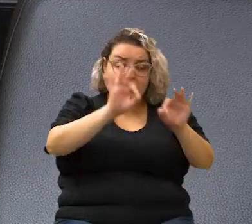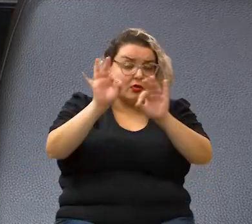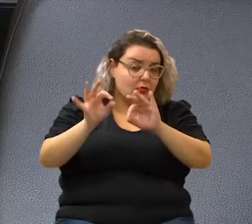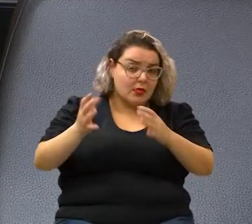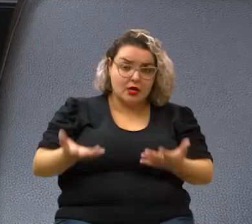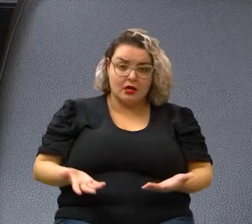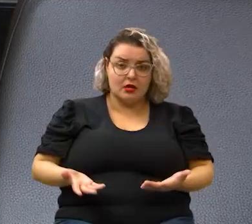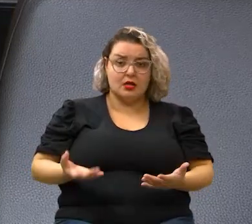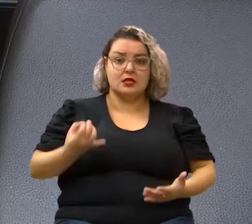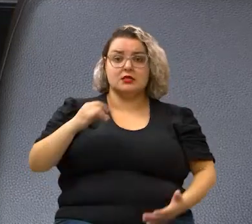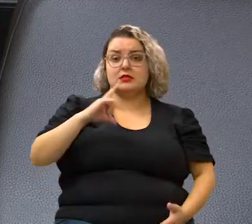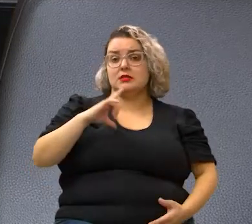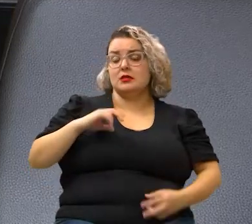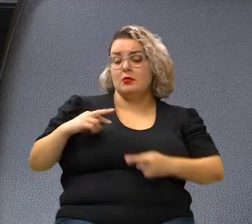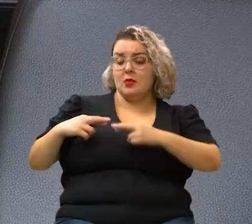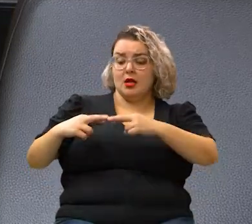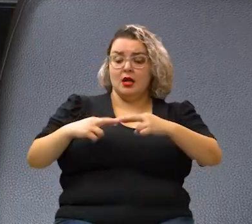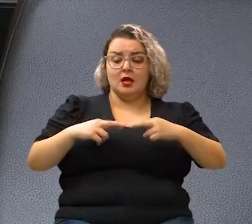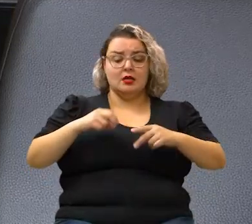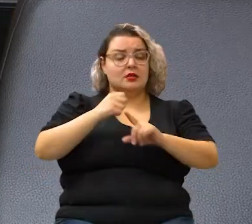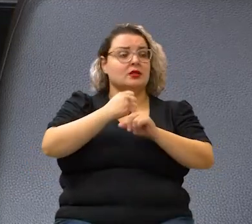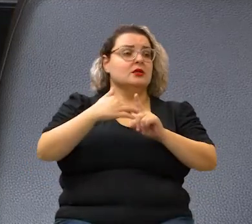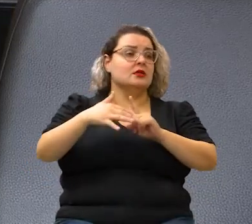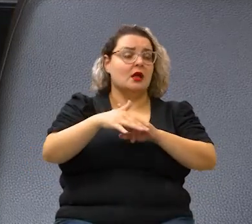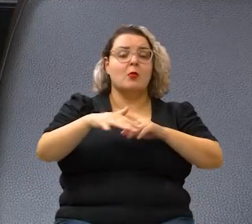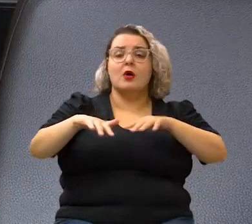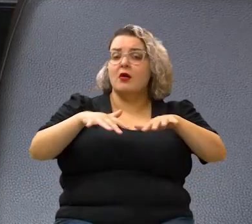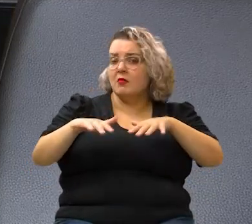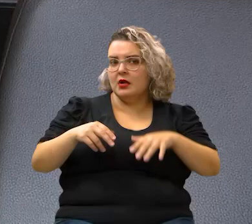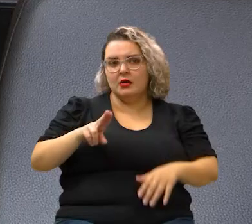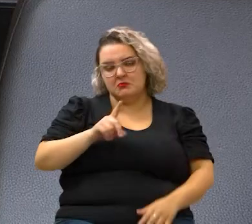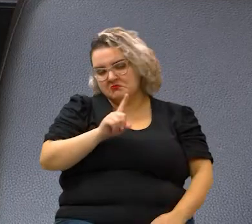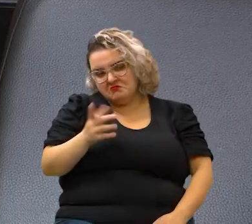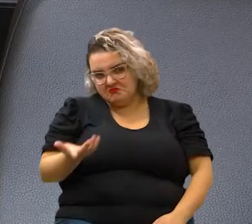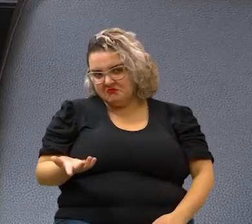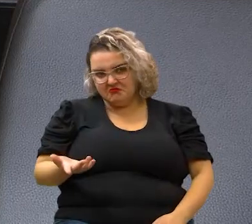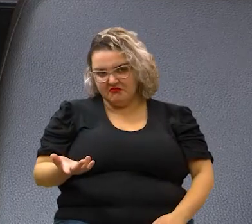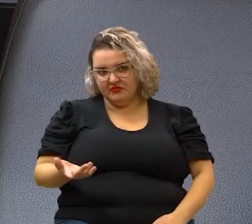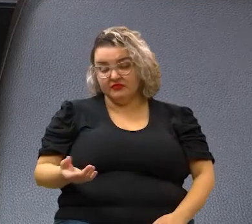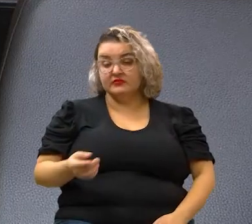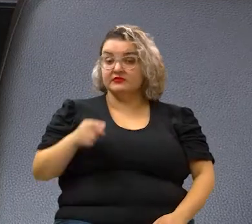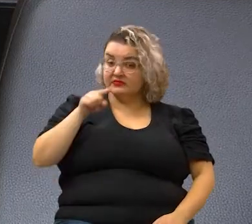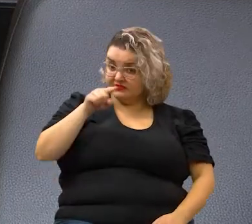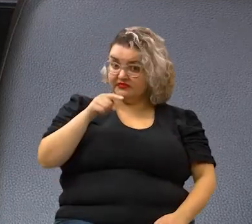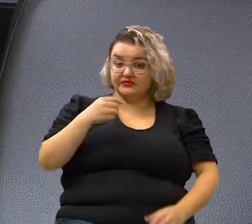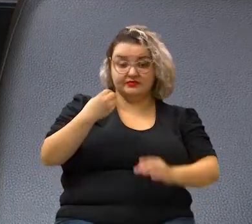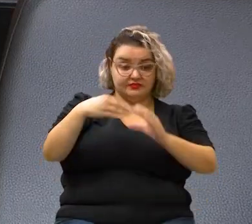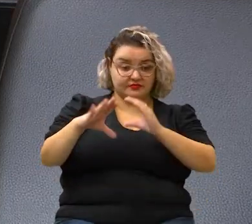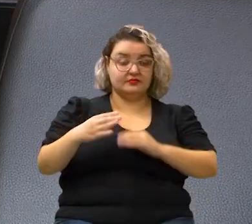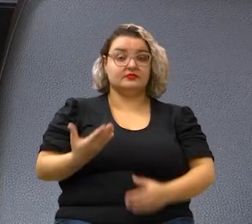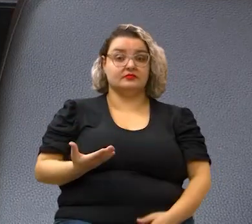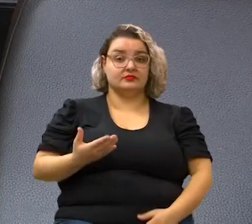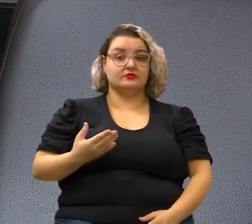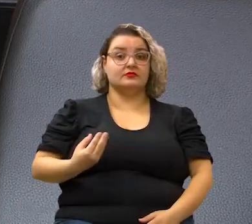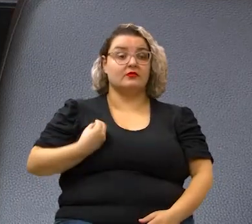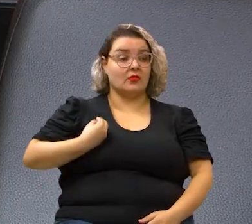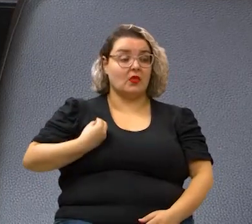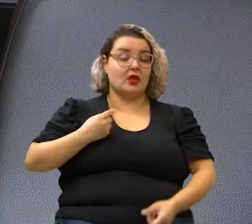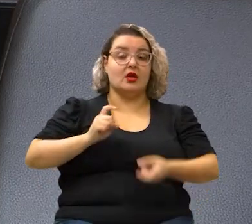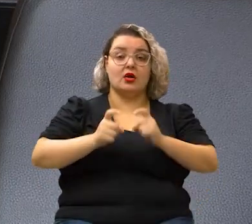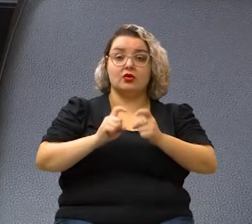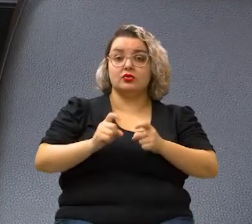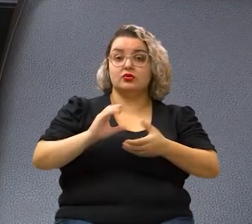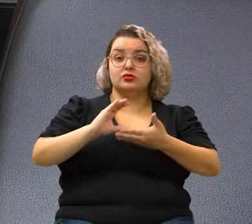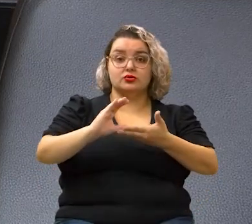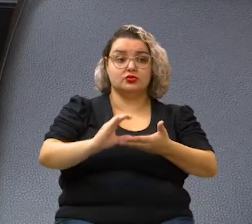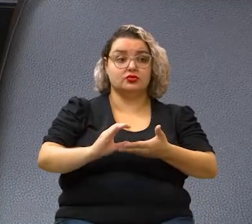mais pessoas poderem acompanhar. Então você tem uma rede social, movimentada ou não, mas você está transmitindo ali ao vivo